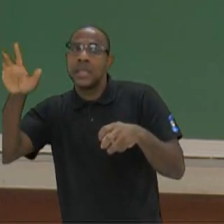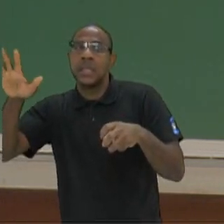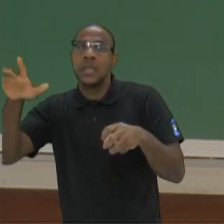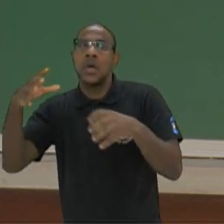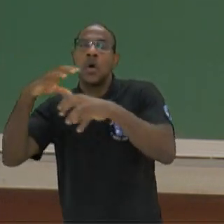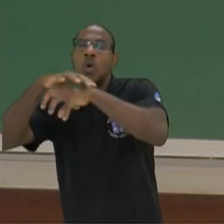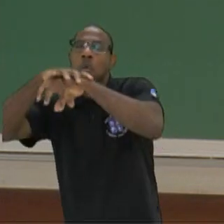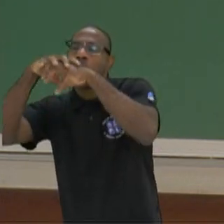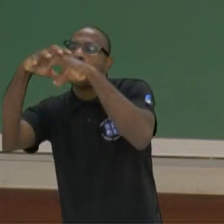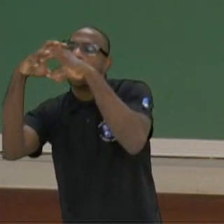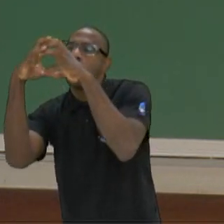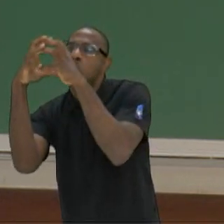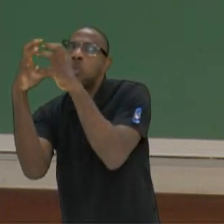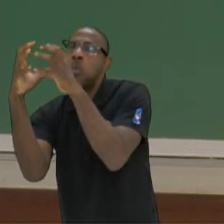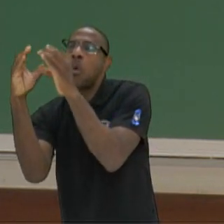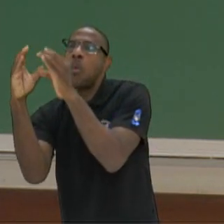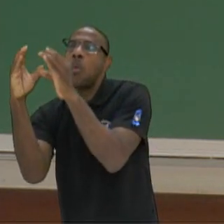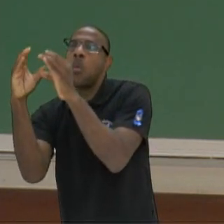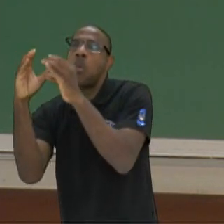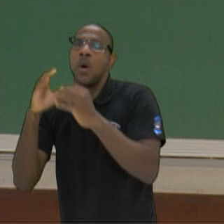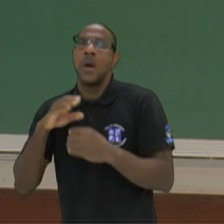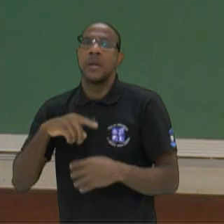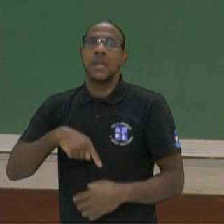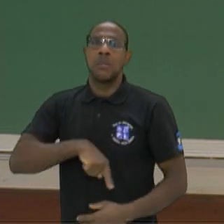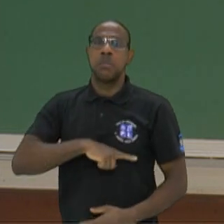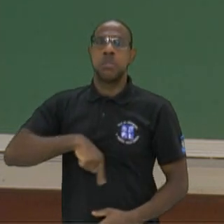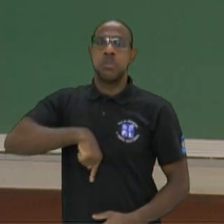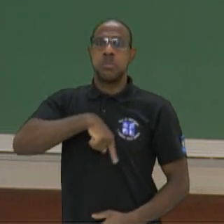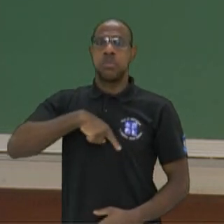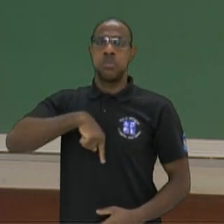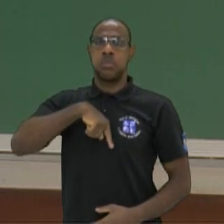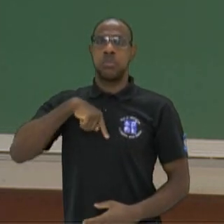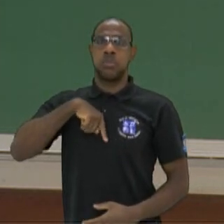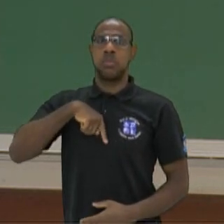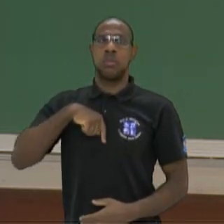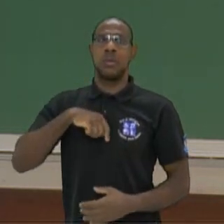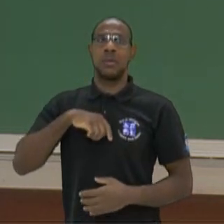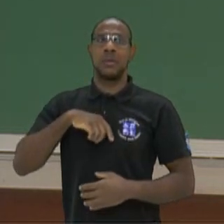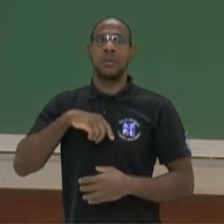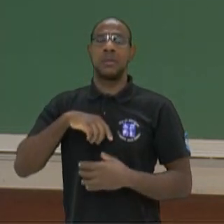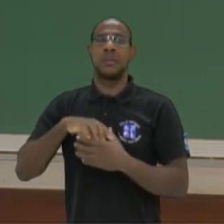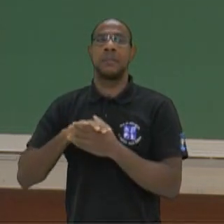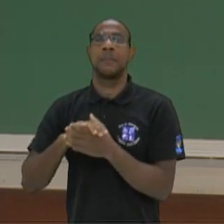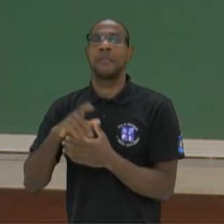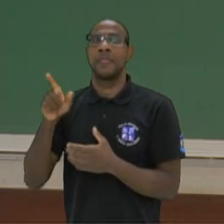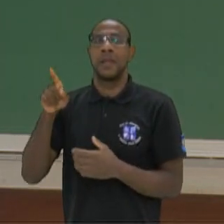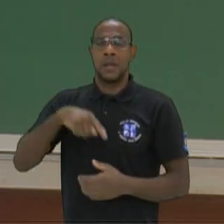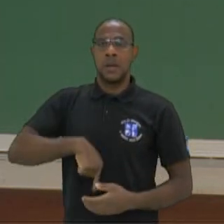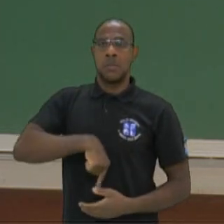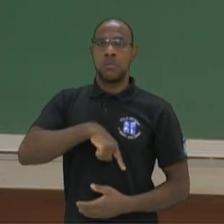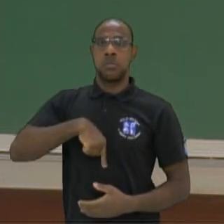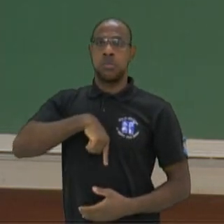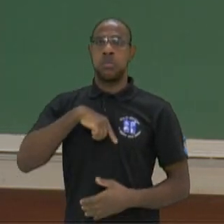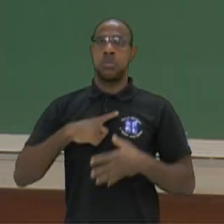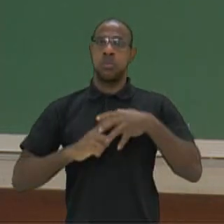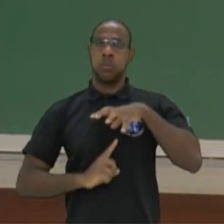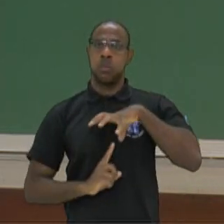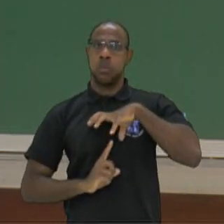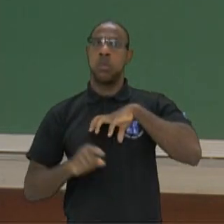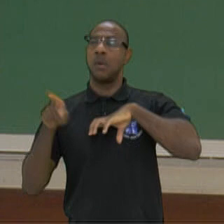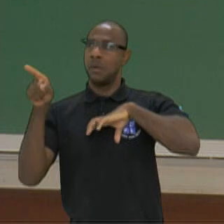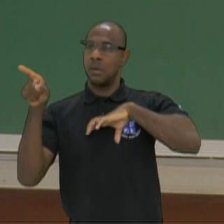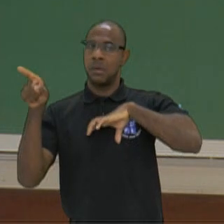feto, não pertencem ao embrião em si, mas são para ele, tá? A função desses anexos, o conjunto